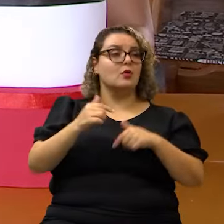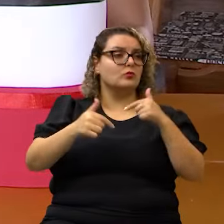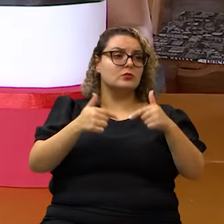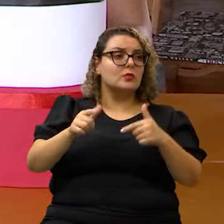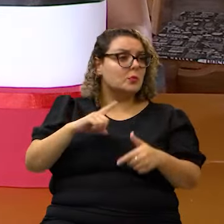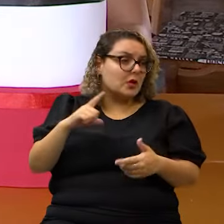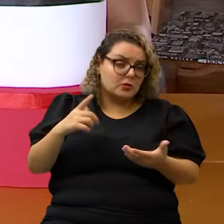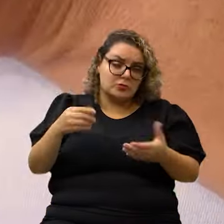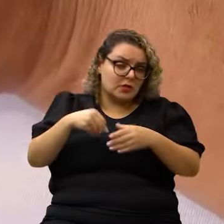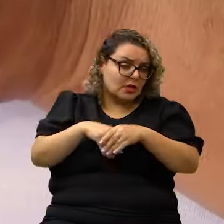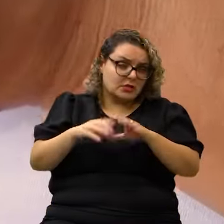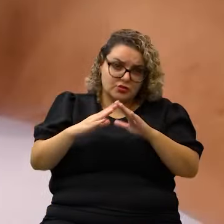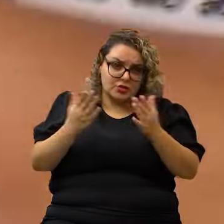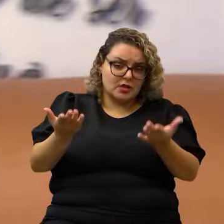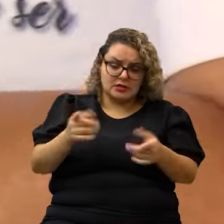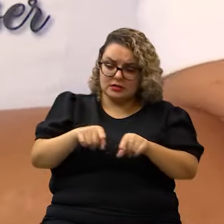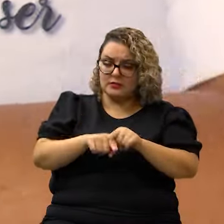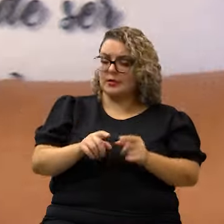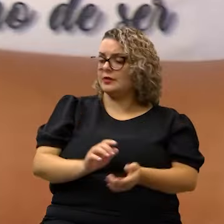O trabalho é com o que tem, né?